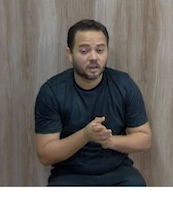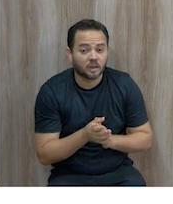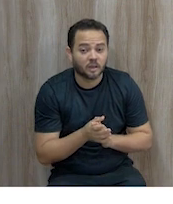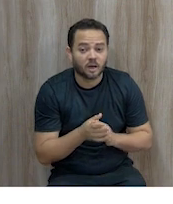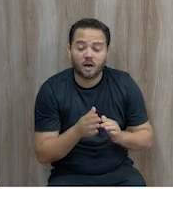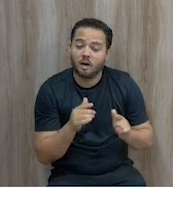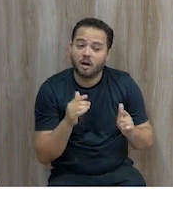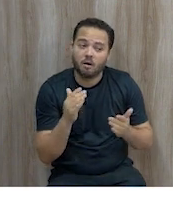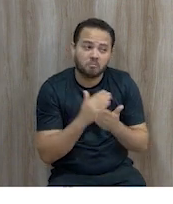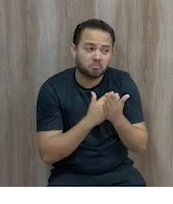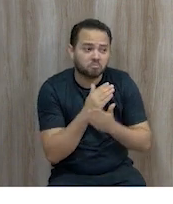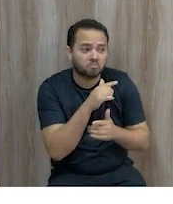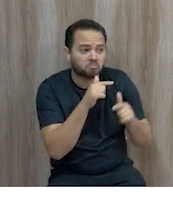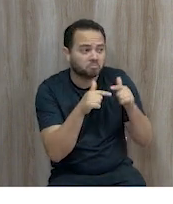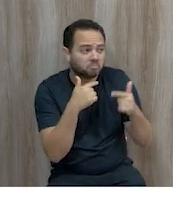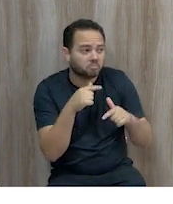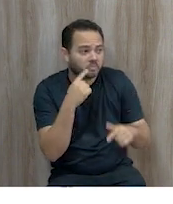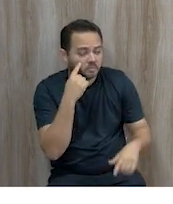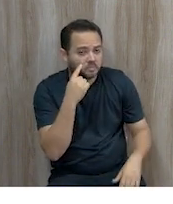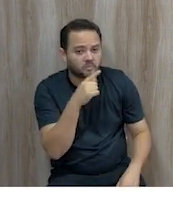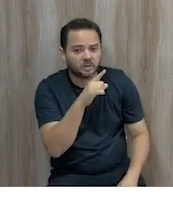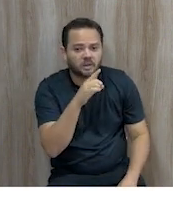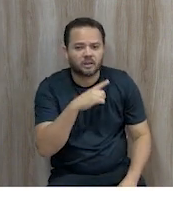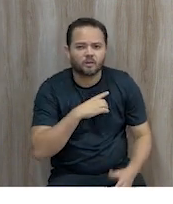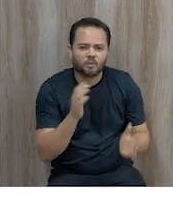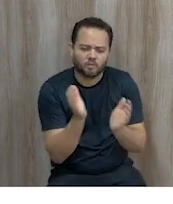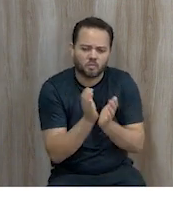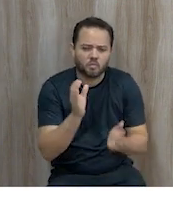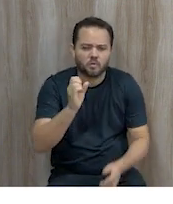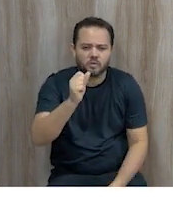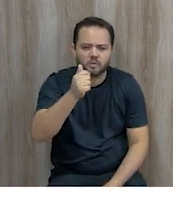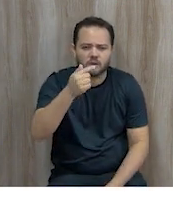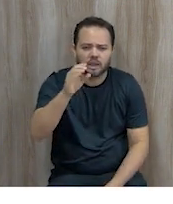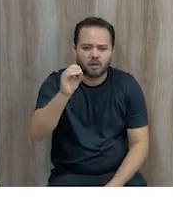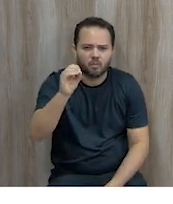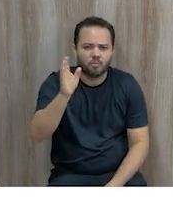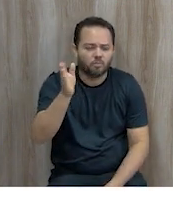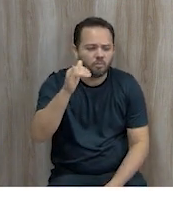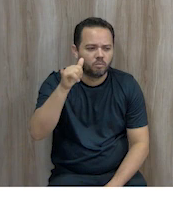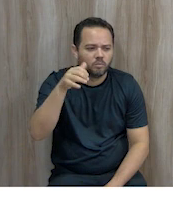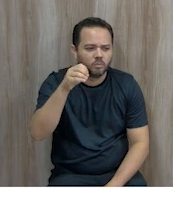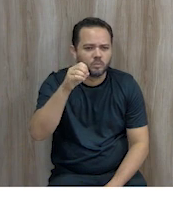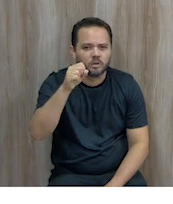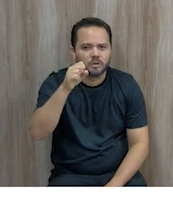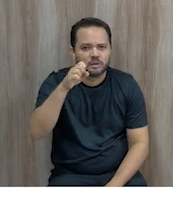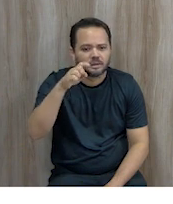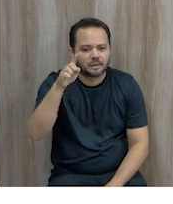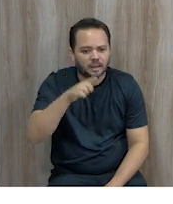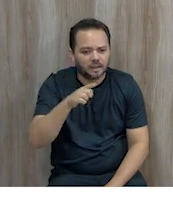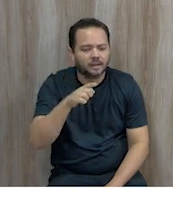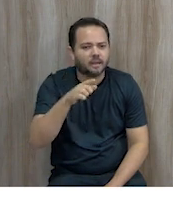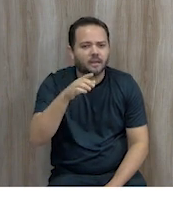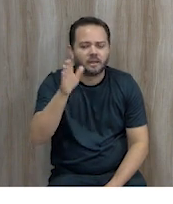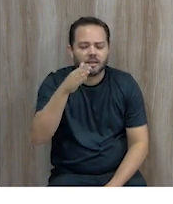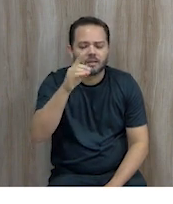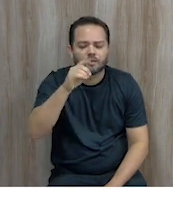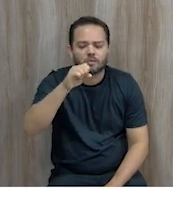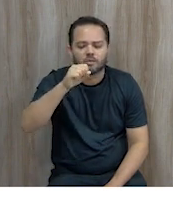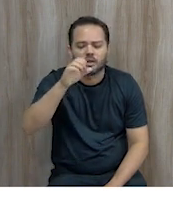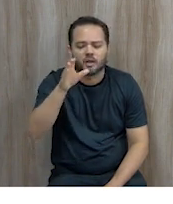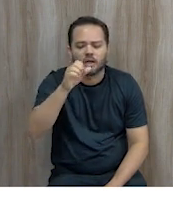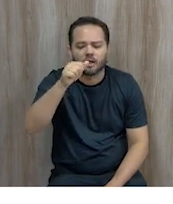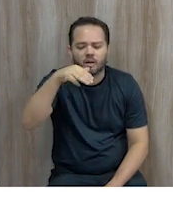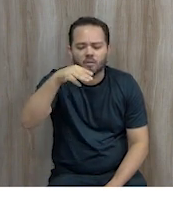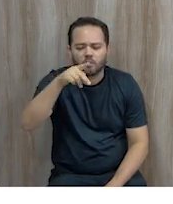também mais atuais, que é até do grupo de São José dos Campos, do professor Mauro Santamaria, que ele publica bastante nessa linha de pesquisa de